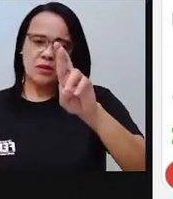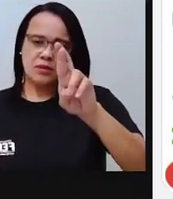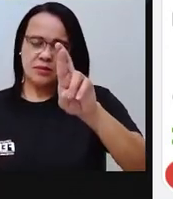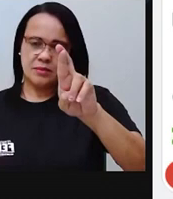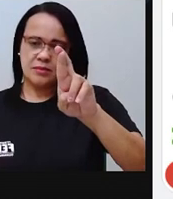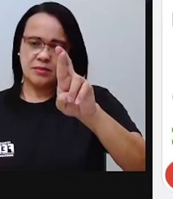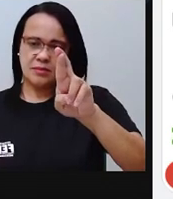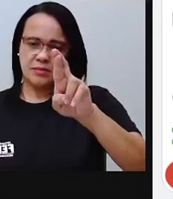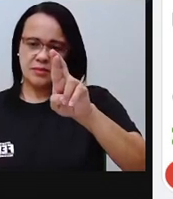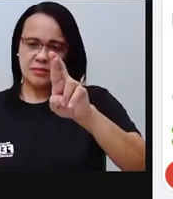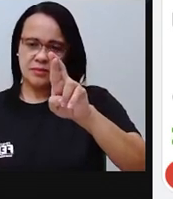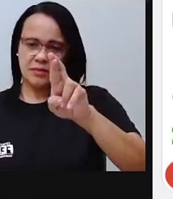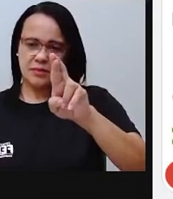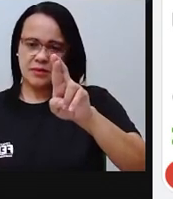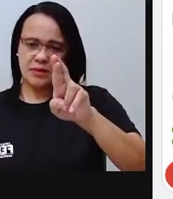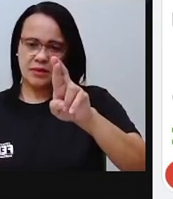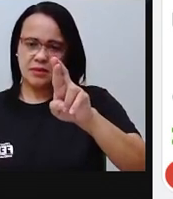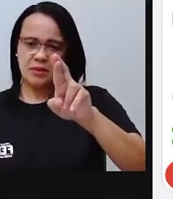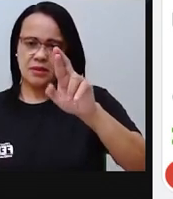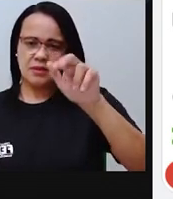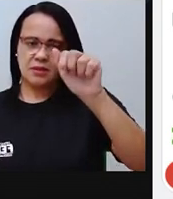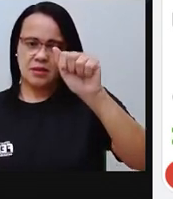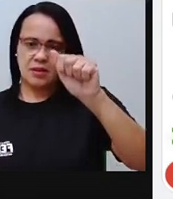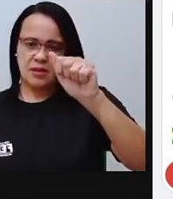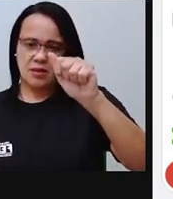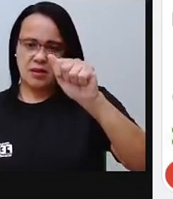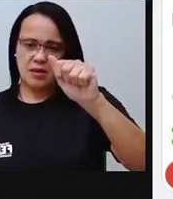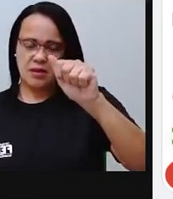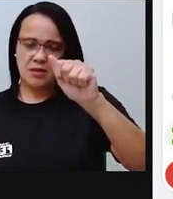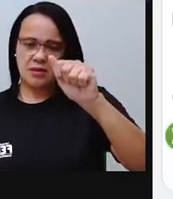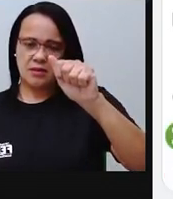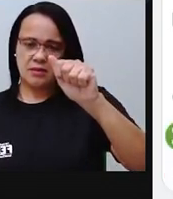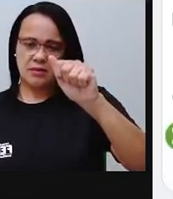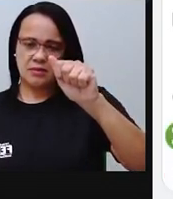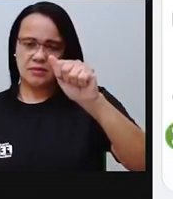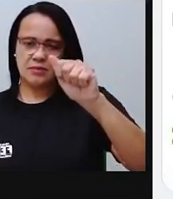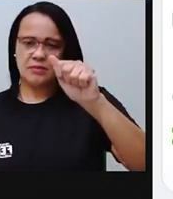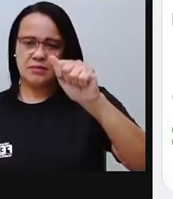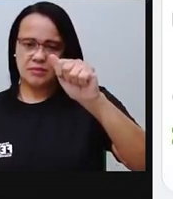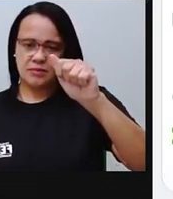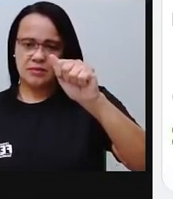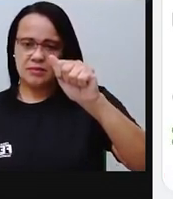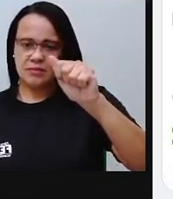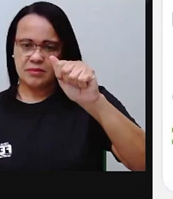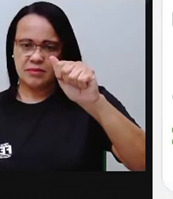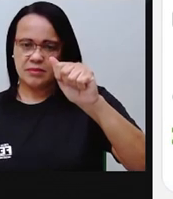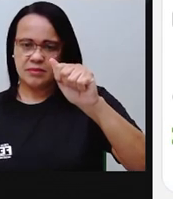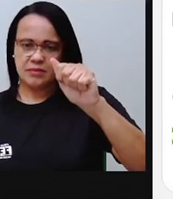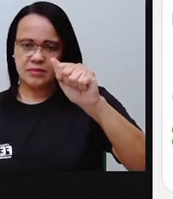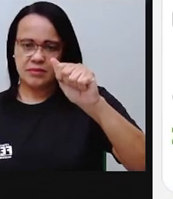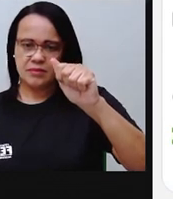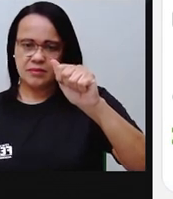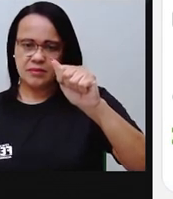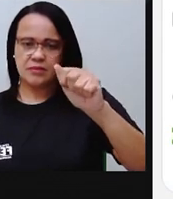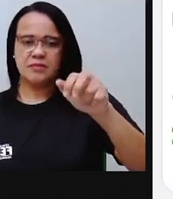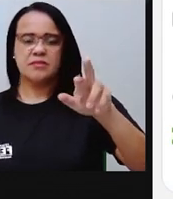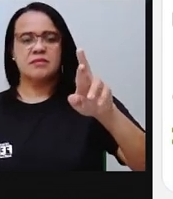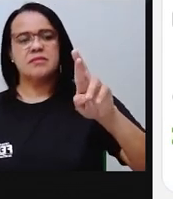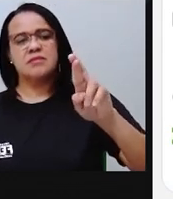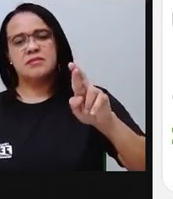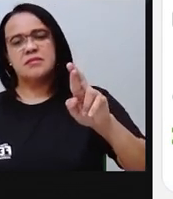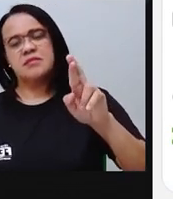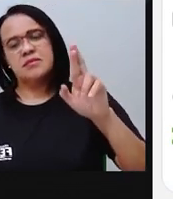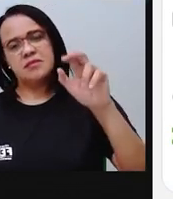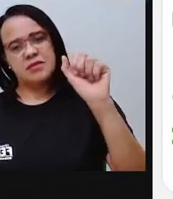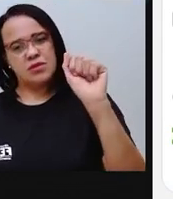quais letras? Da letra R com a vogal A, ó. O R junto com